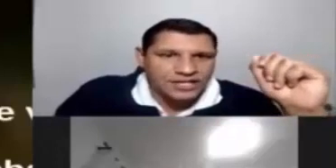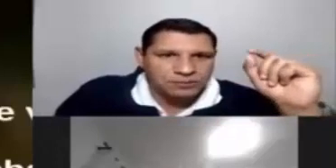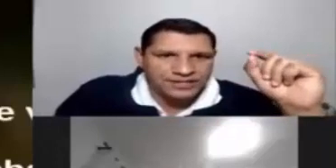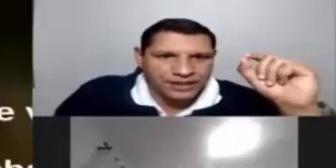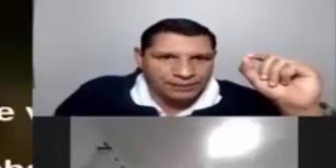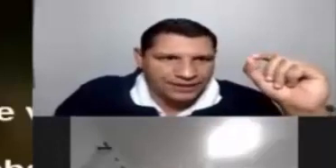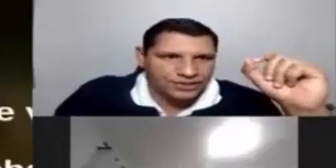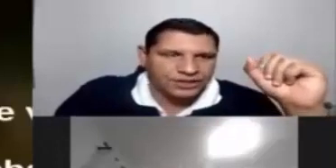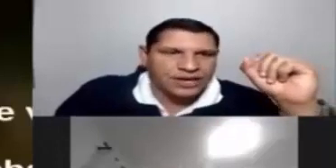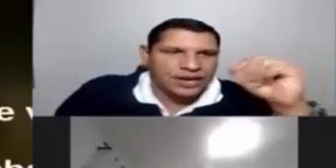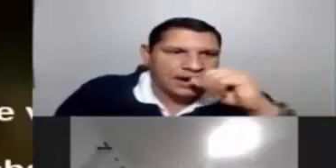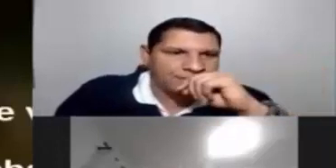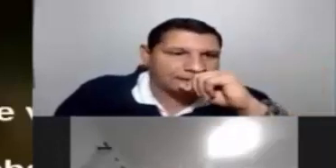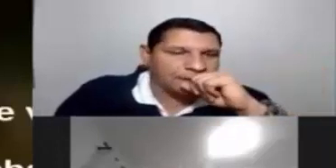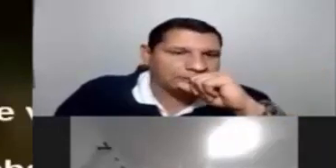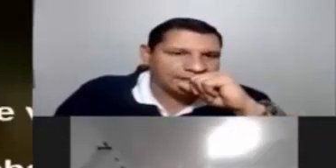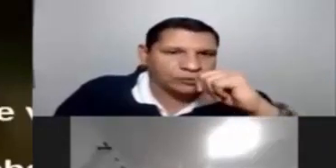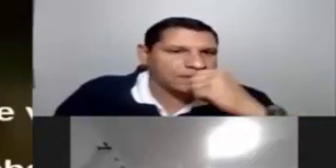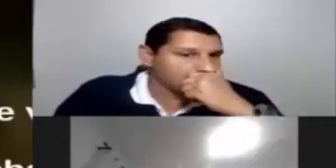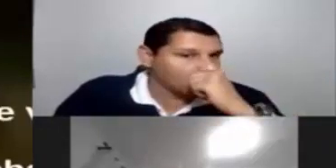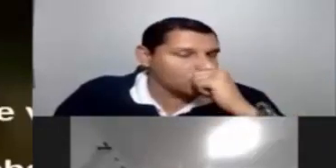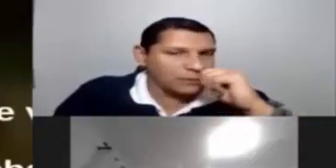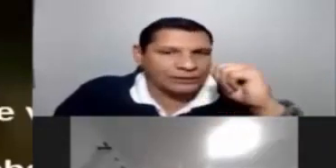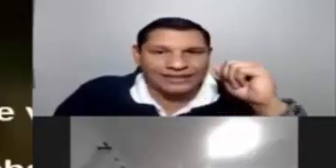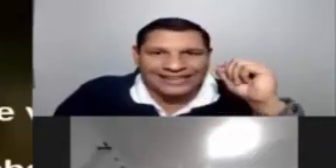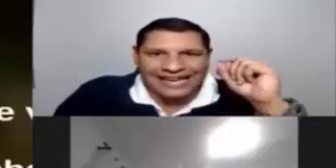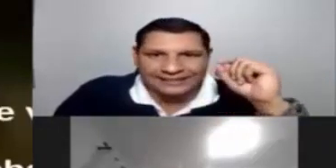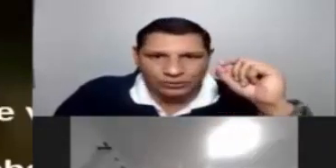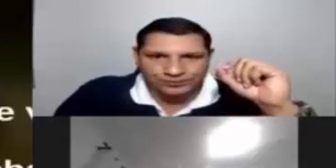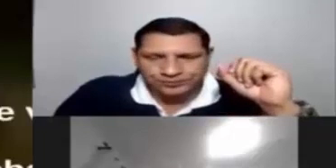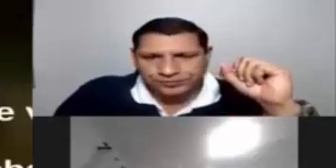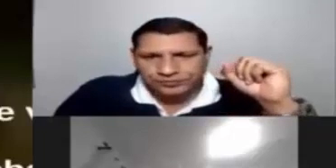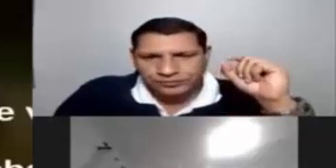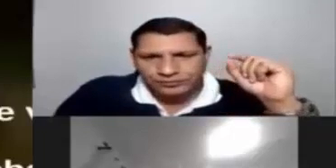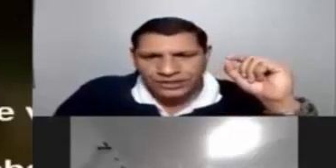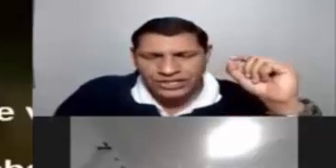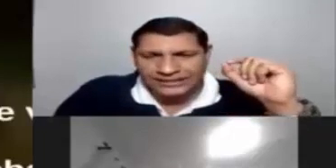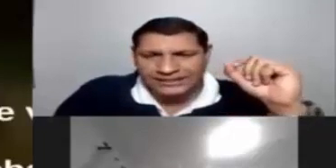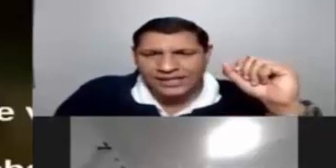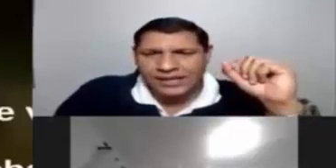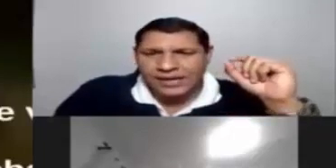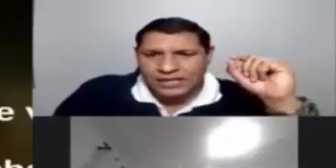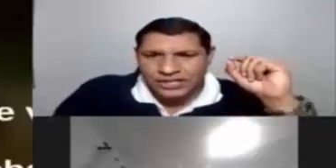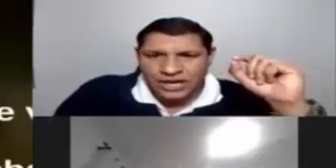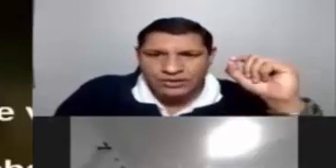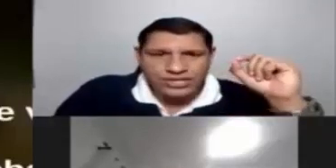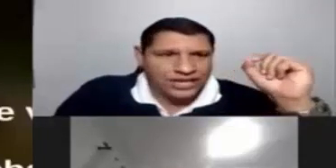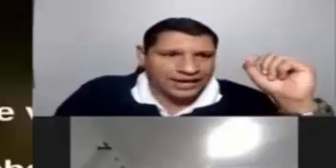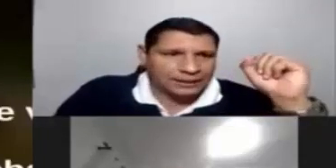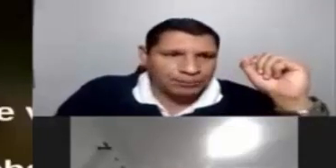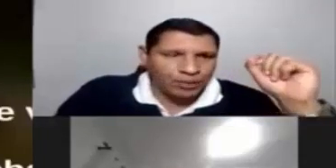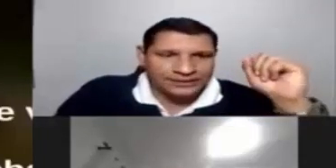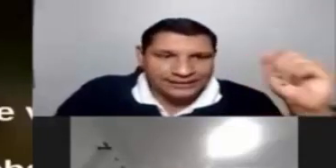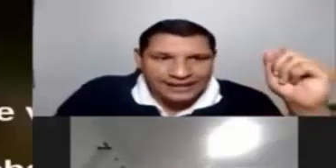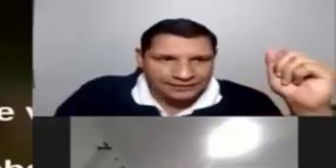e esprendidamente. Havia também um certo mendigo, chamado Lázaro, que jazia cheio de